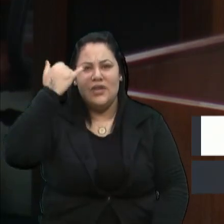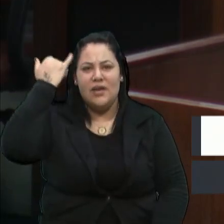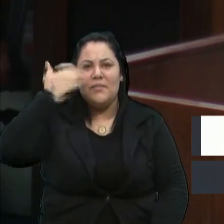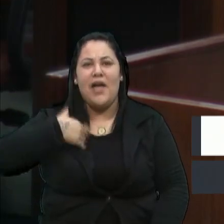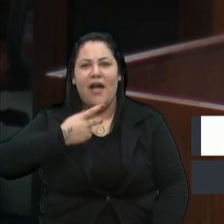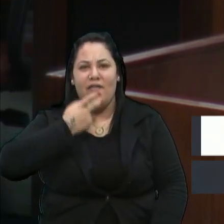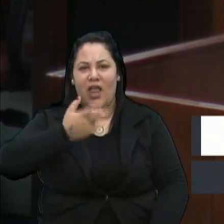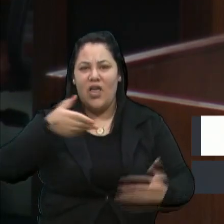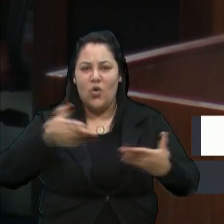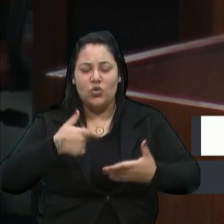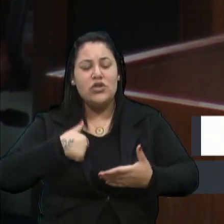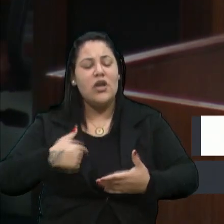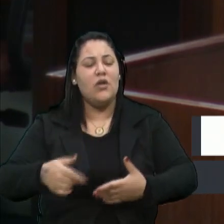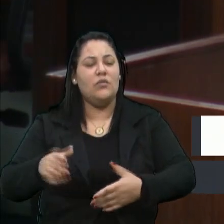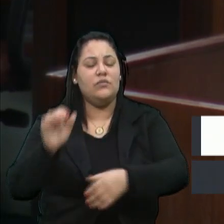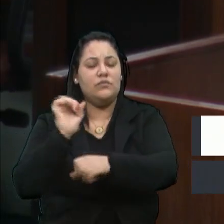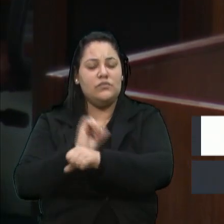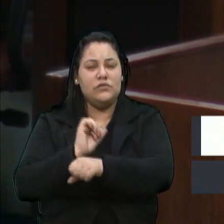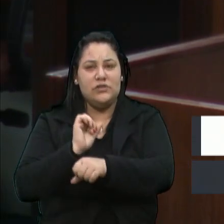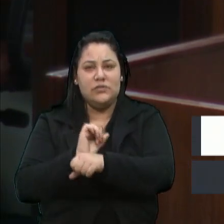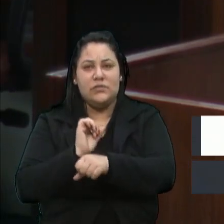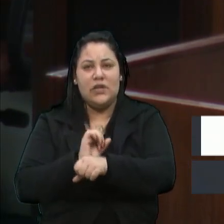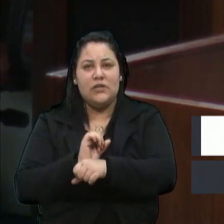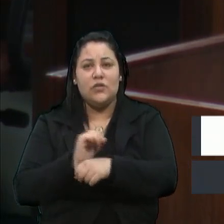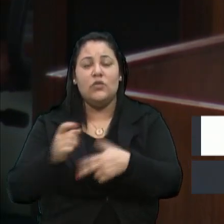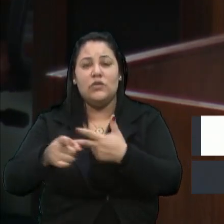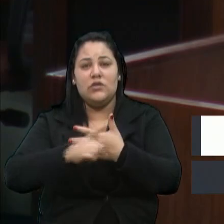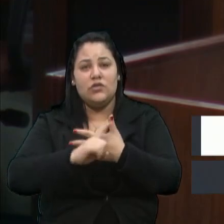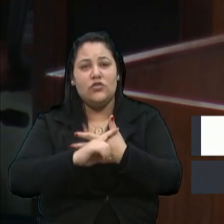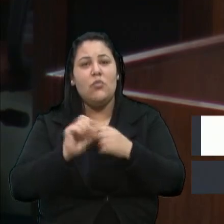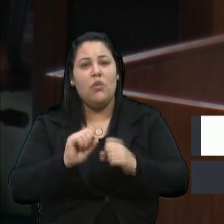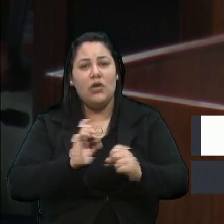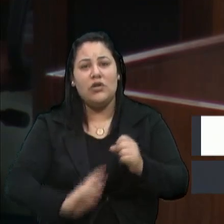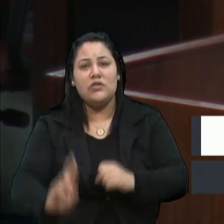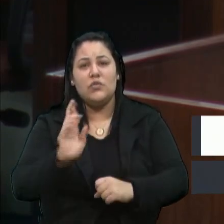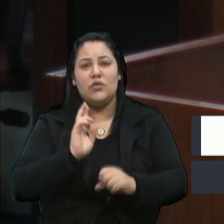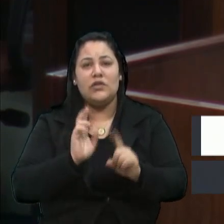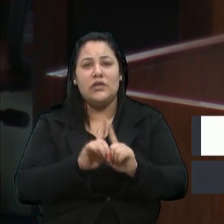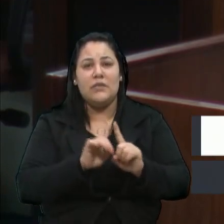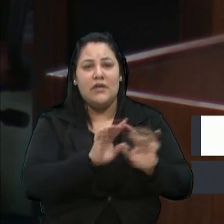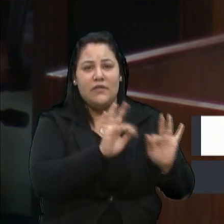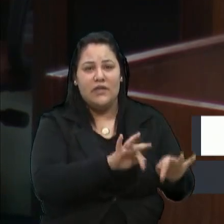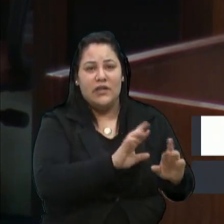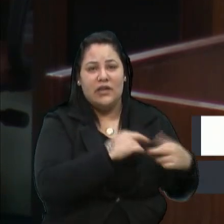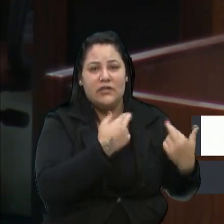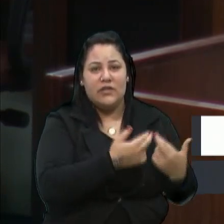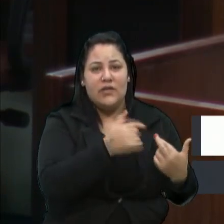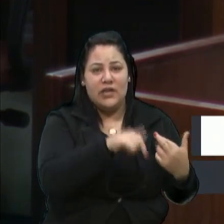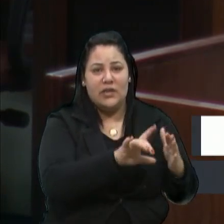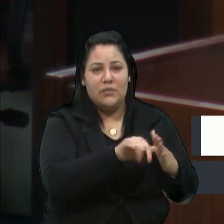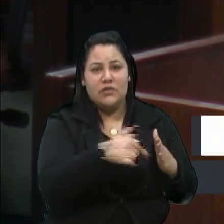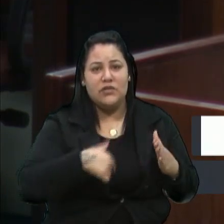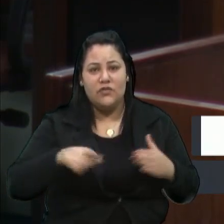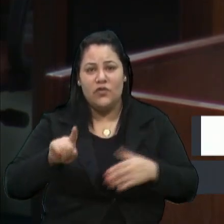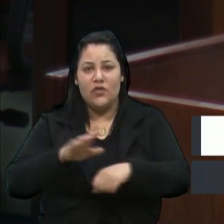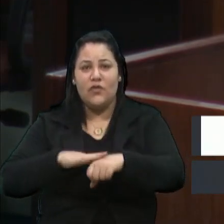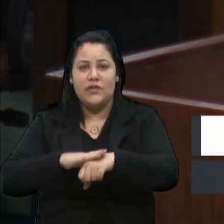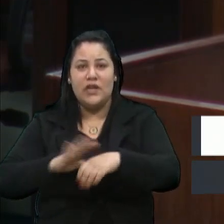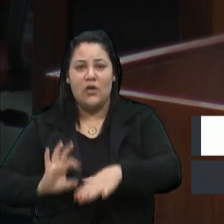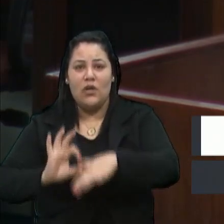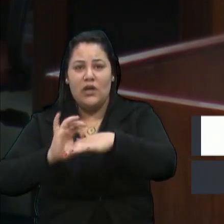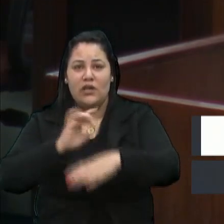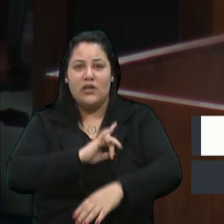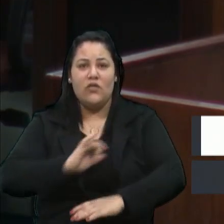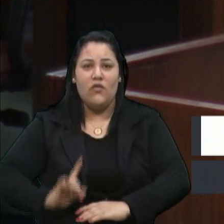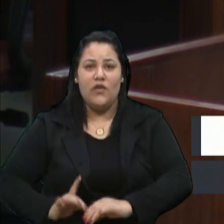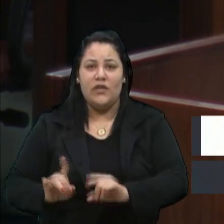espero que o Executivo possa nos dar um respaldo acabando a reunião aqui vou falar com o nosso líder de governo uma